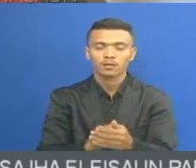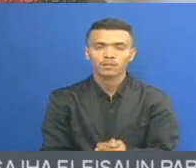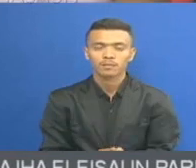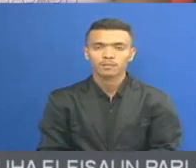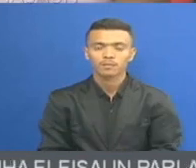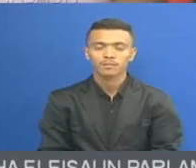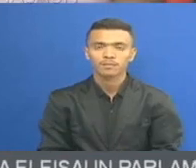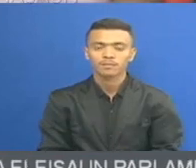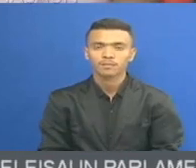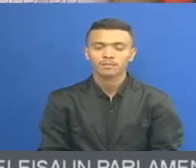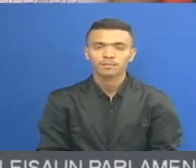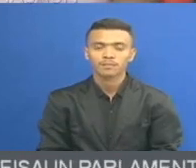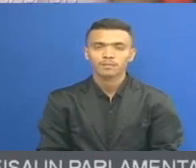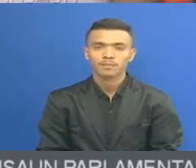Carabao.